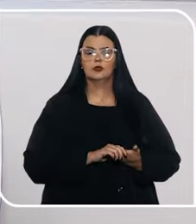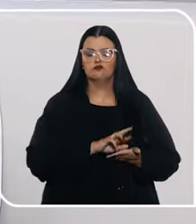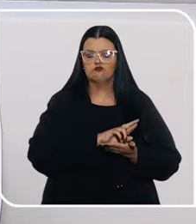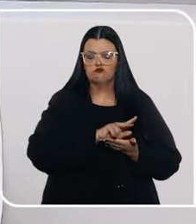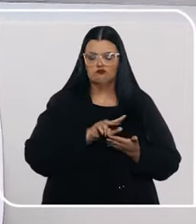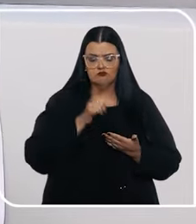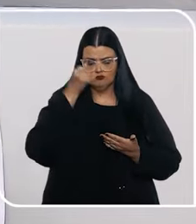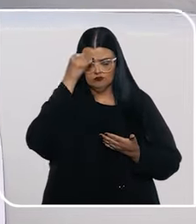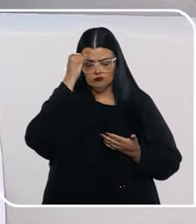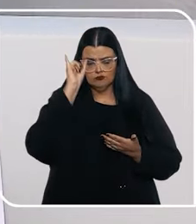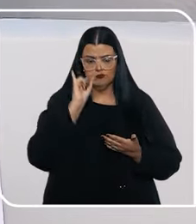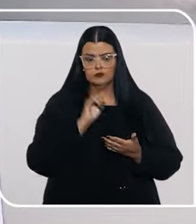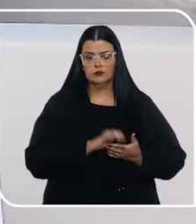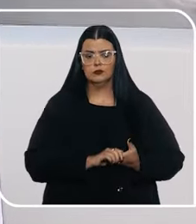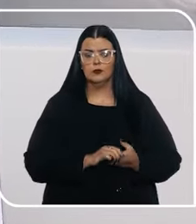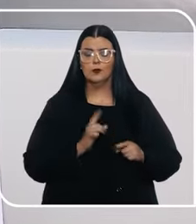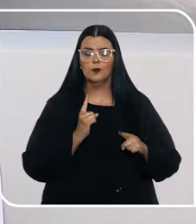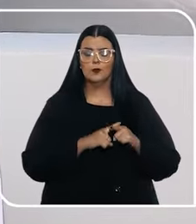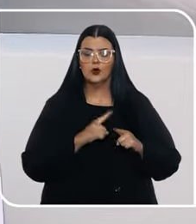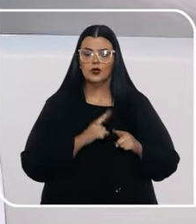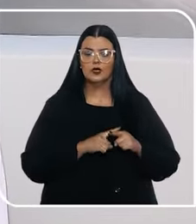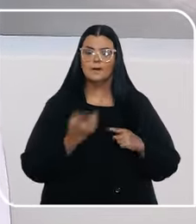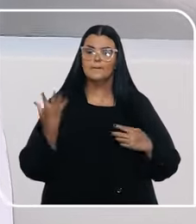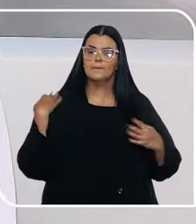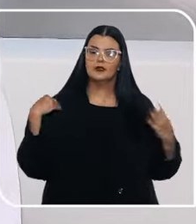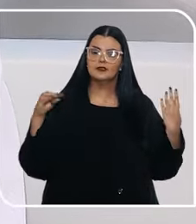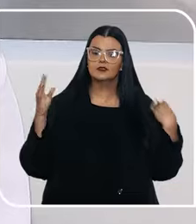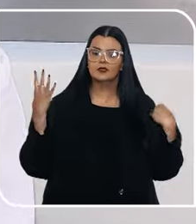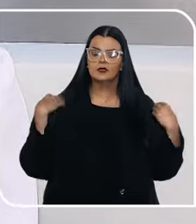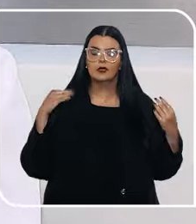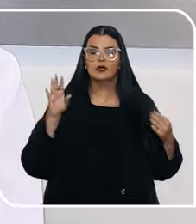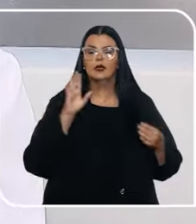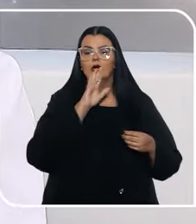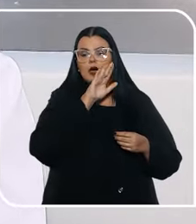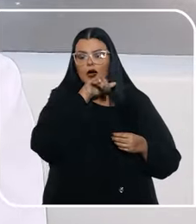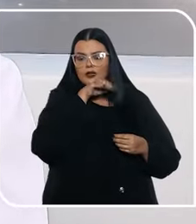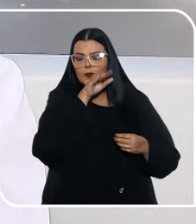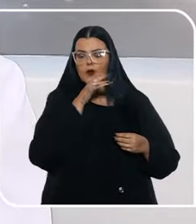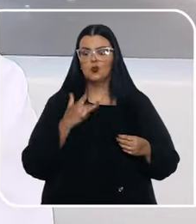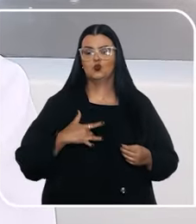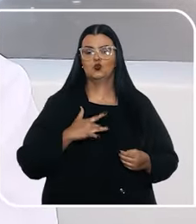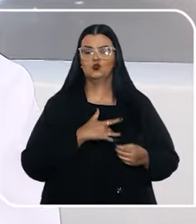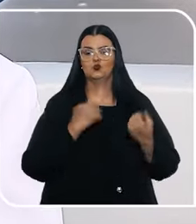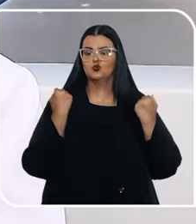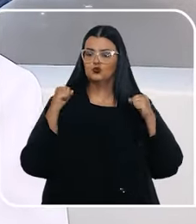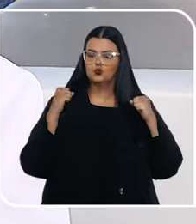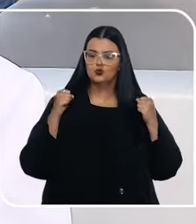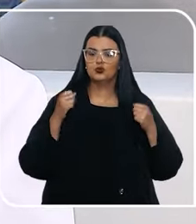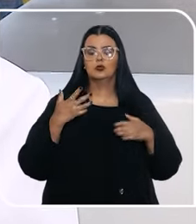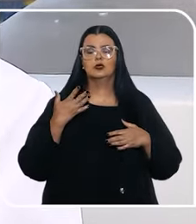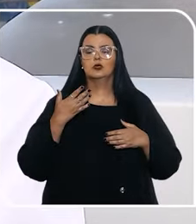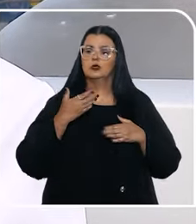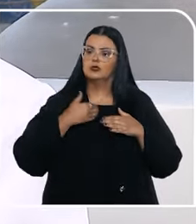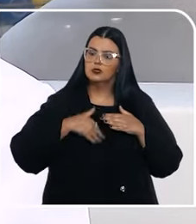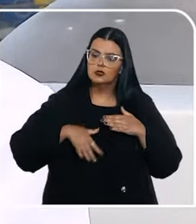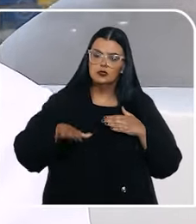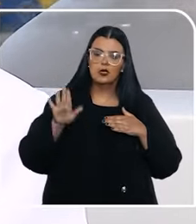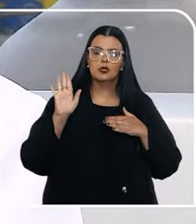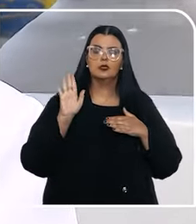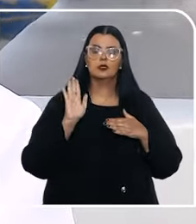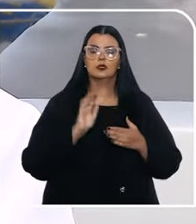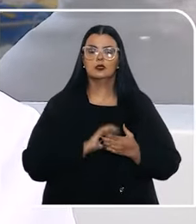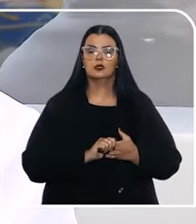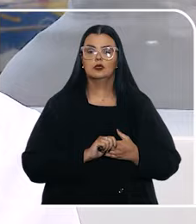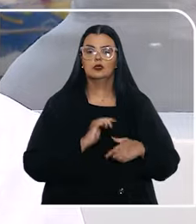uma vez que acabamos passeando mais com esses animais, ficando menos sedentários, porque temos que sair.